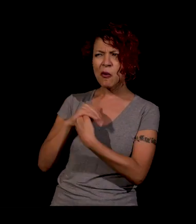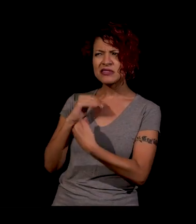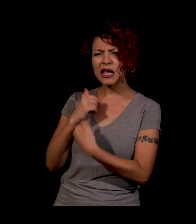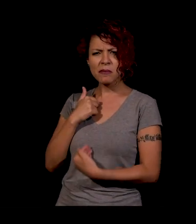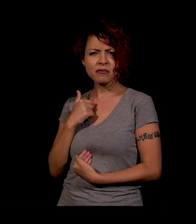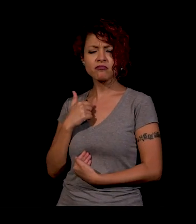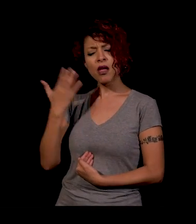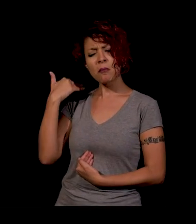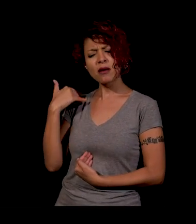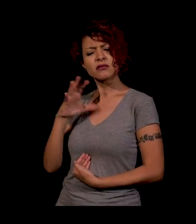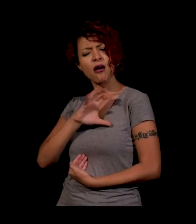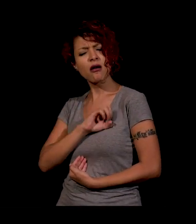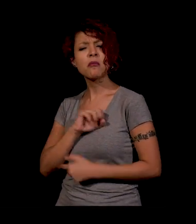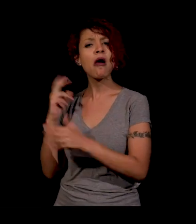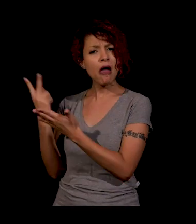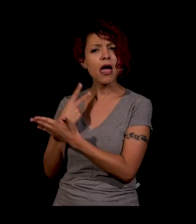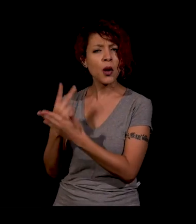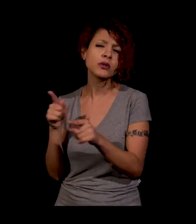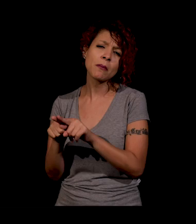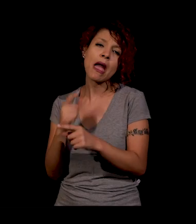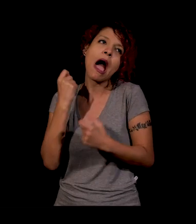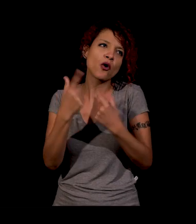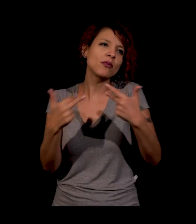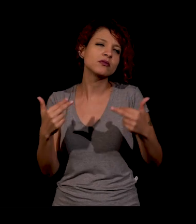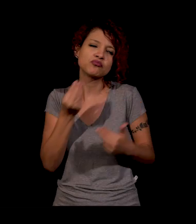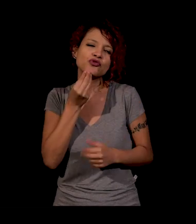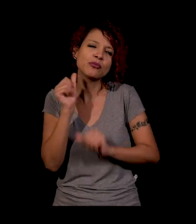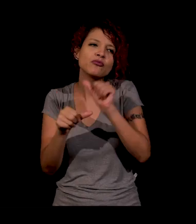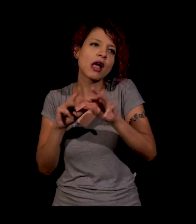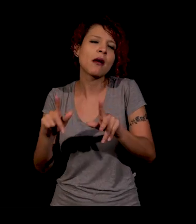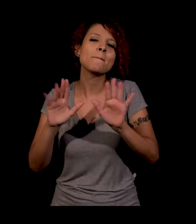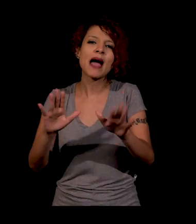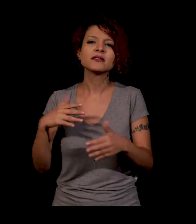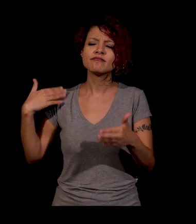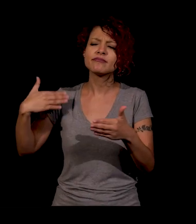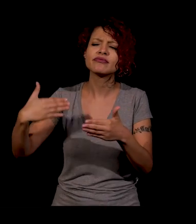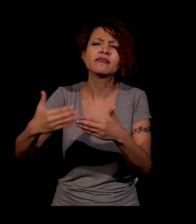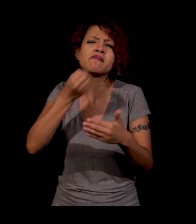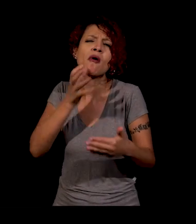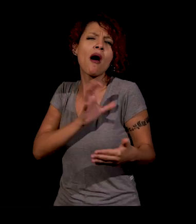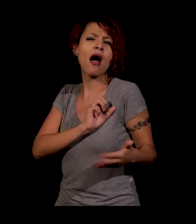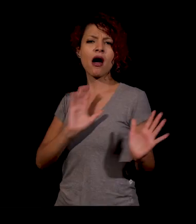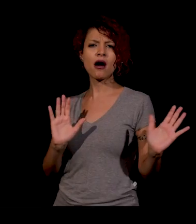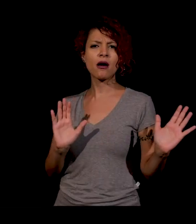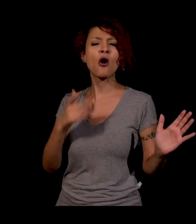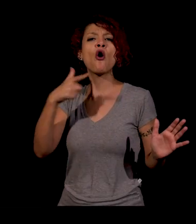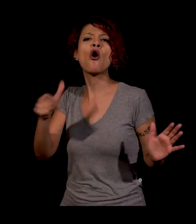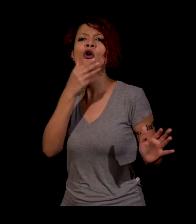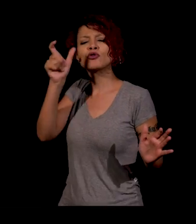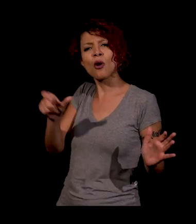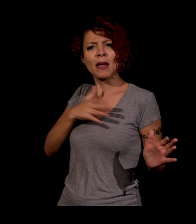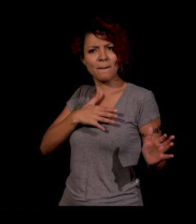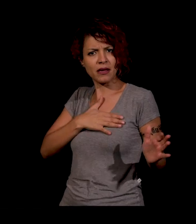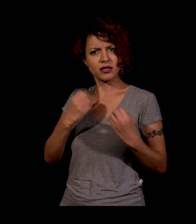amor pelo meu passado, até pelos erros, assim. Claro que eu faria um monte de coisa diferente, mas... O Jorge Mauchner, que também é um dos meus mestres, ele fala